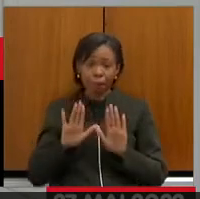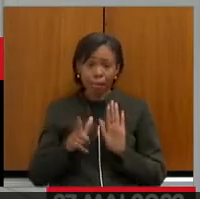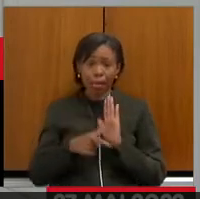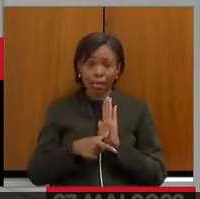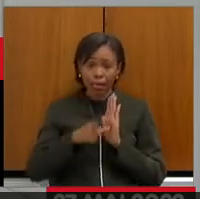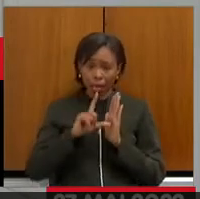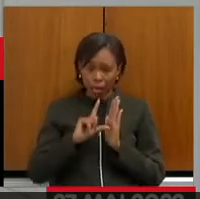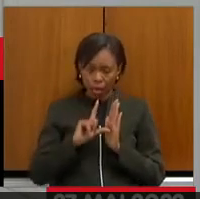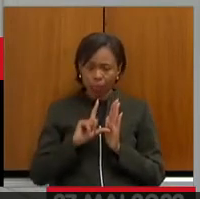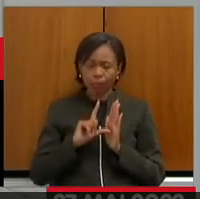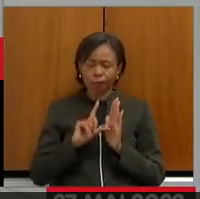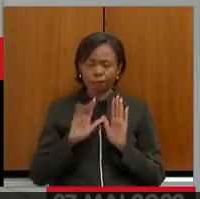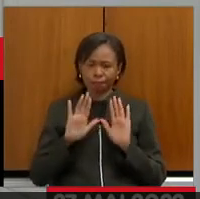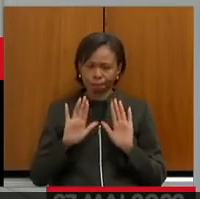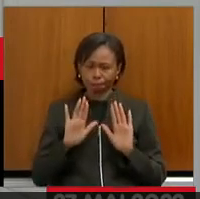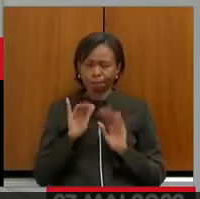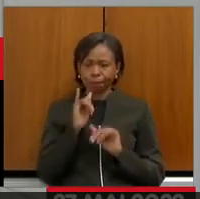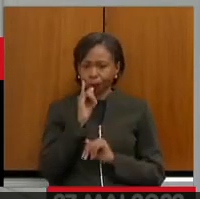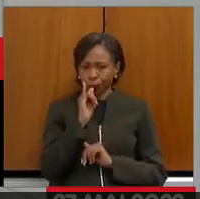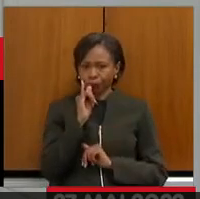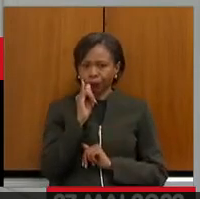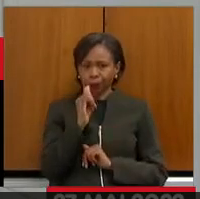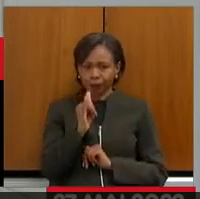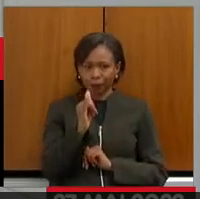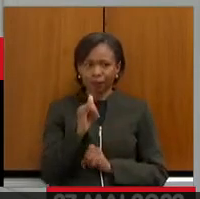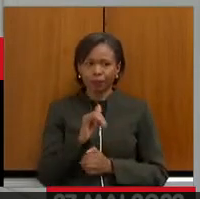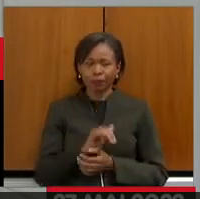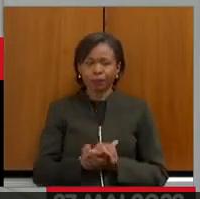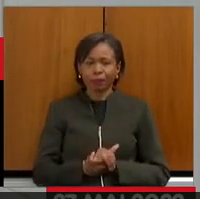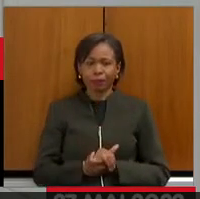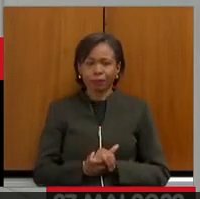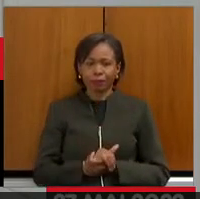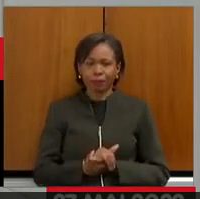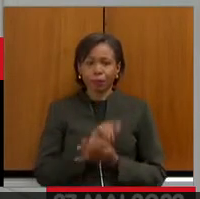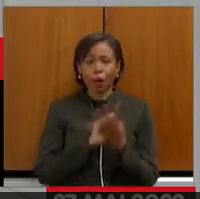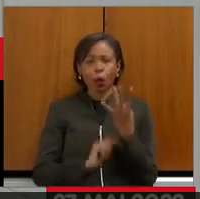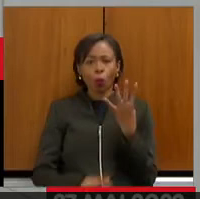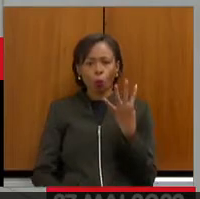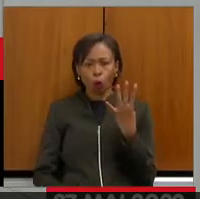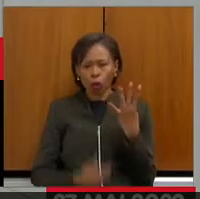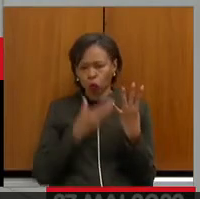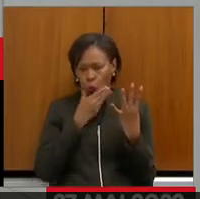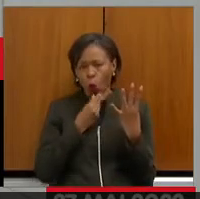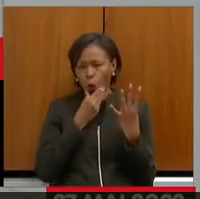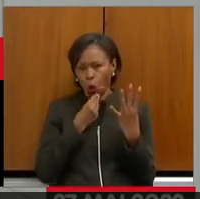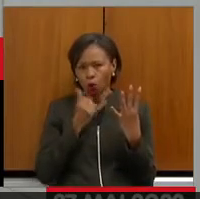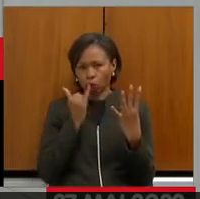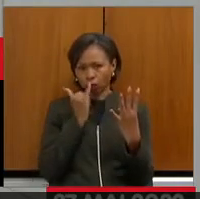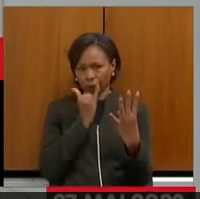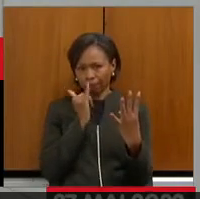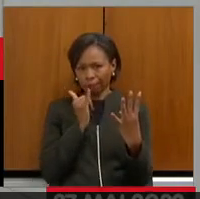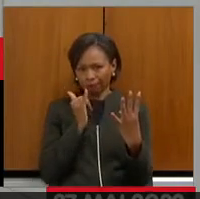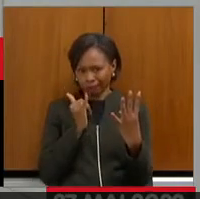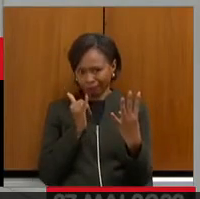antes eu vou fazer um parênteses aqui que eu quero falar para quatro homens especiais